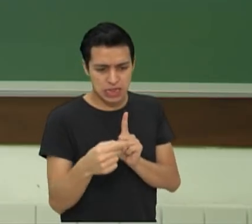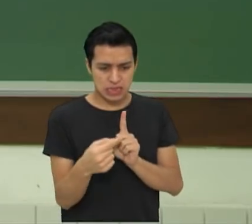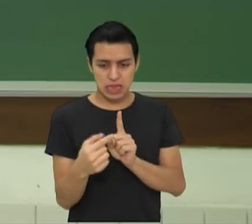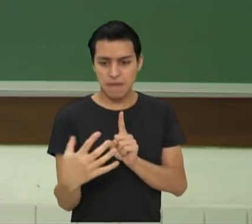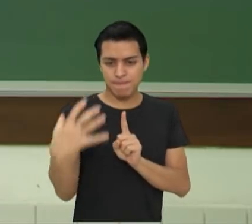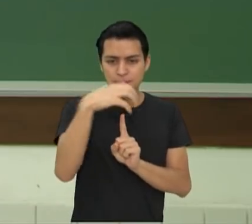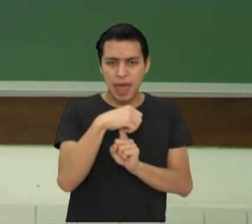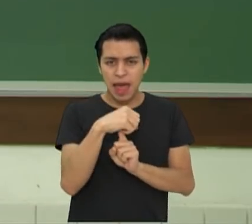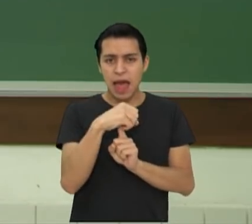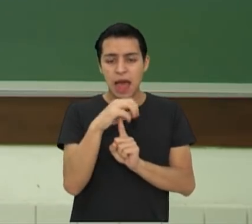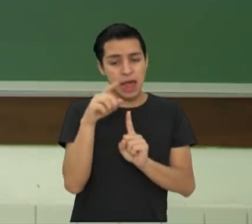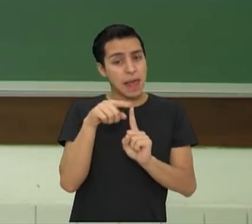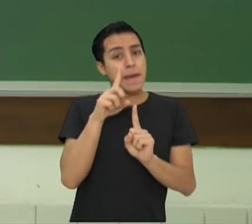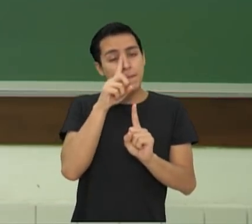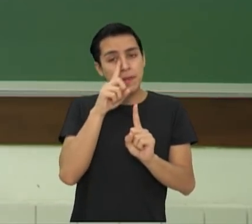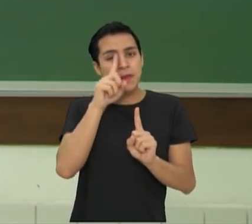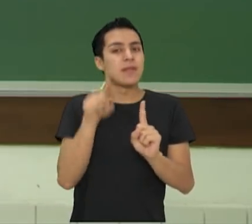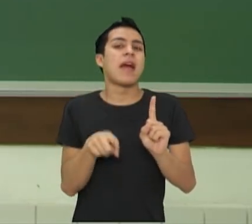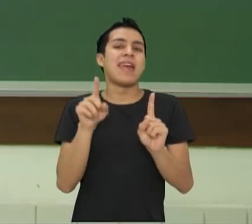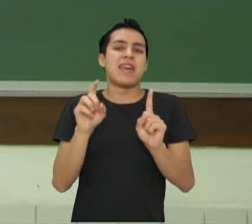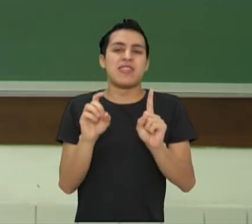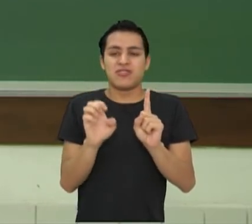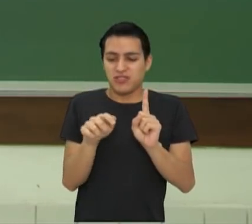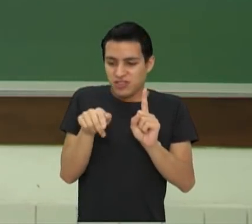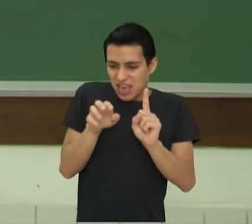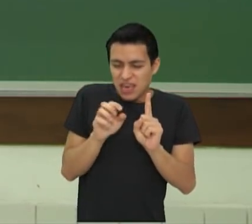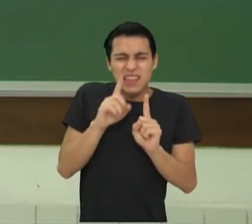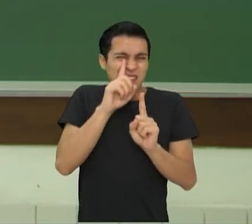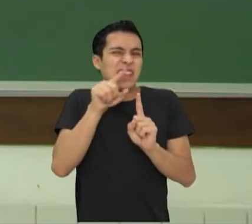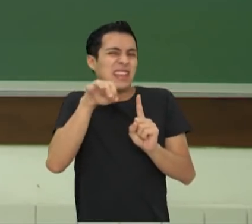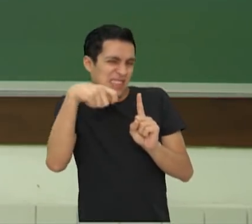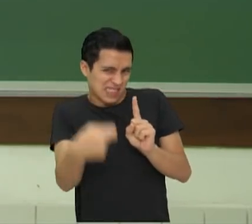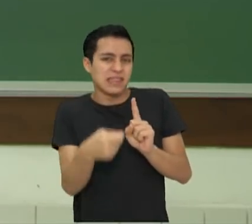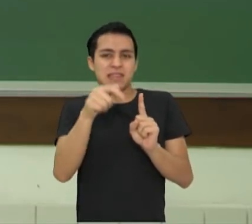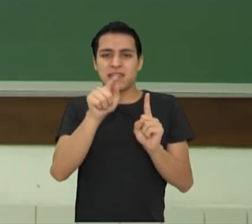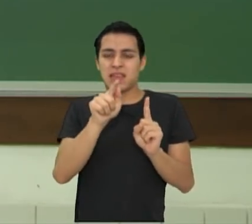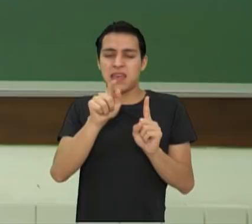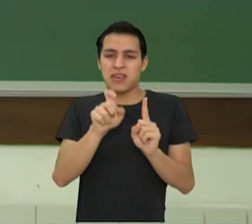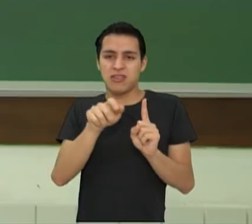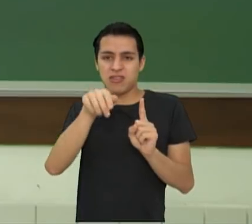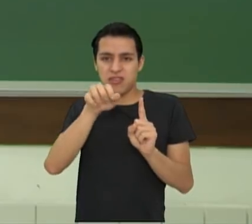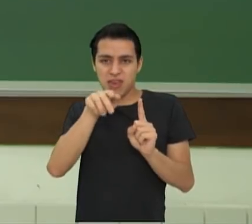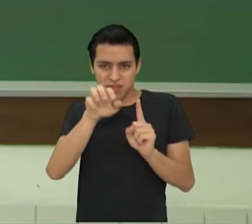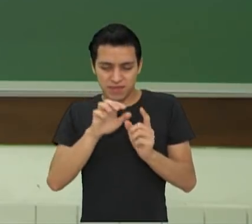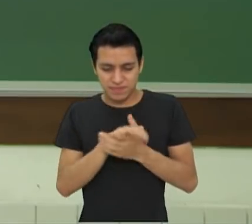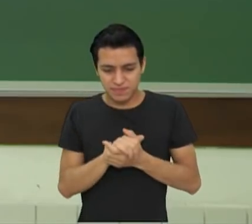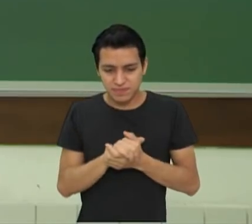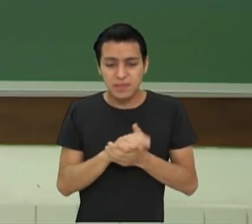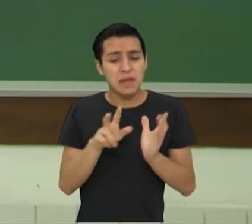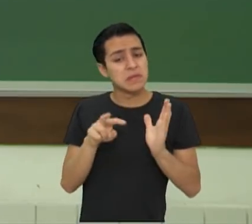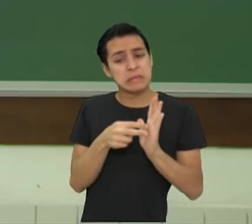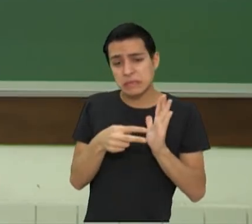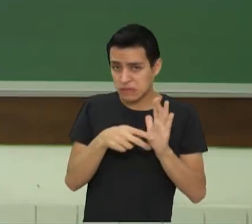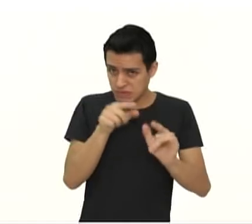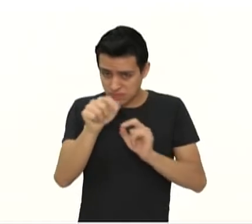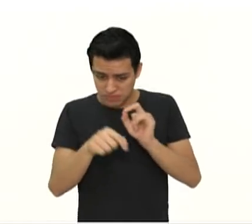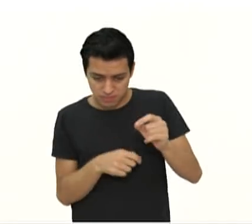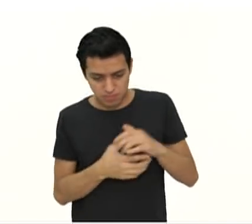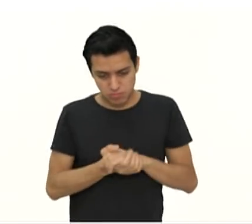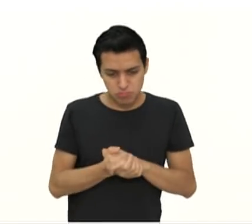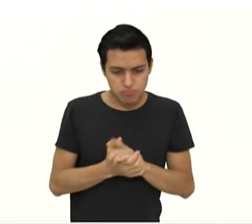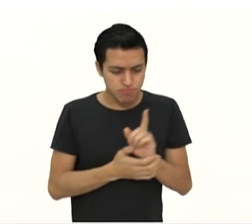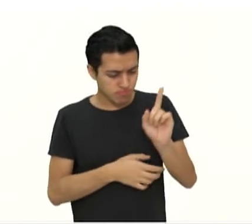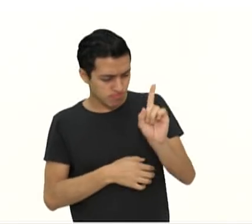ele está ameaçado, ele está em xeque. Dar xeque em um rei é movimentar uma peça em que o raio de ação